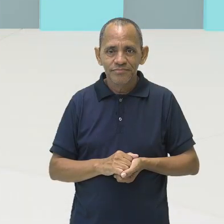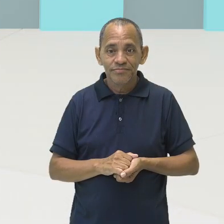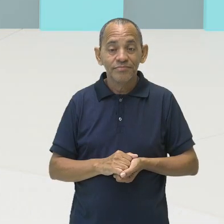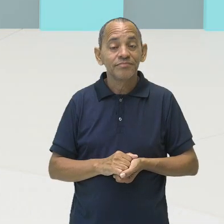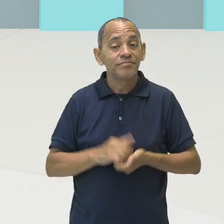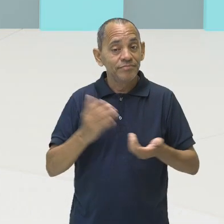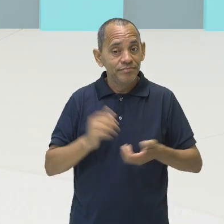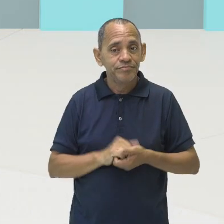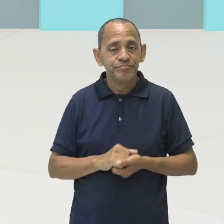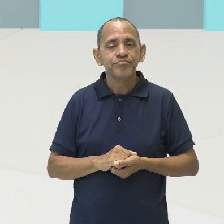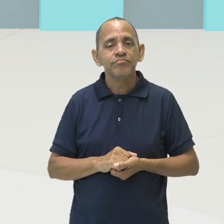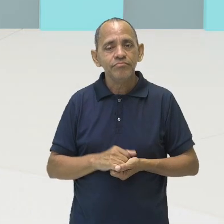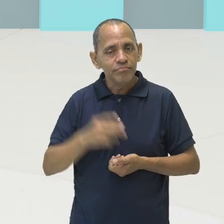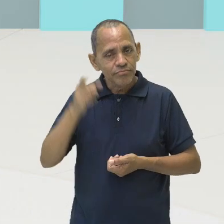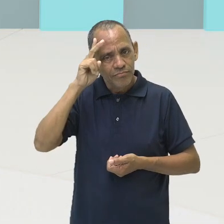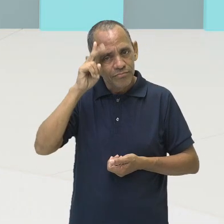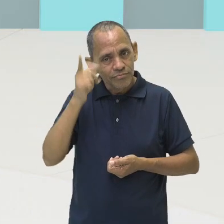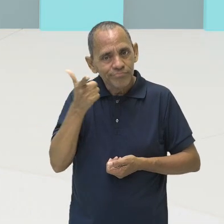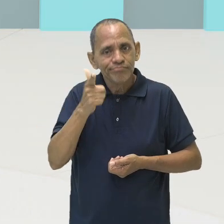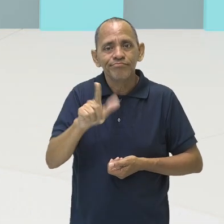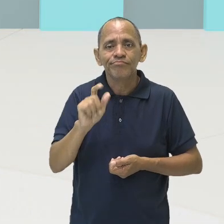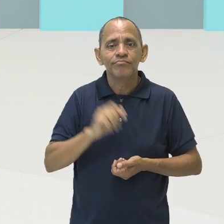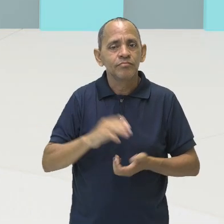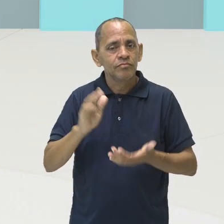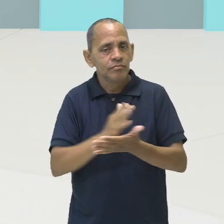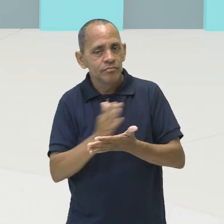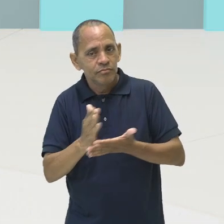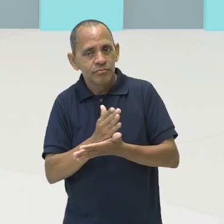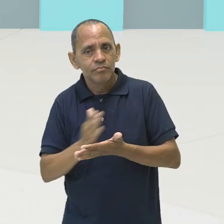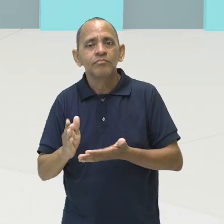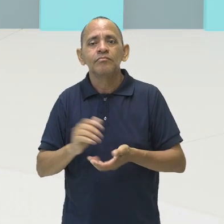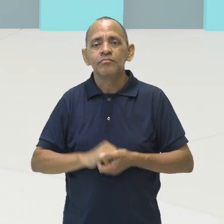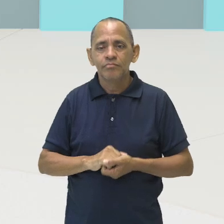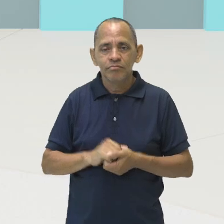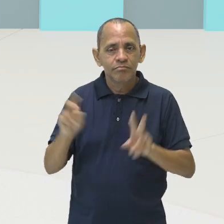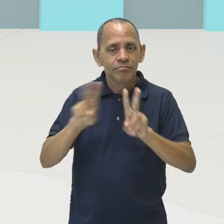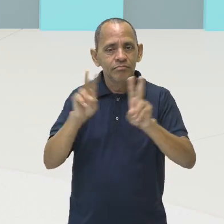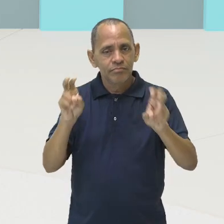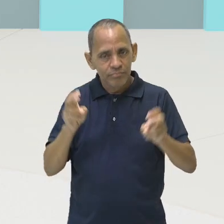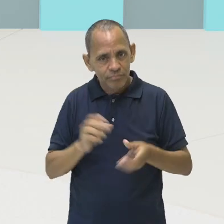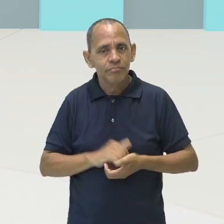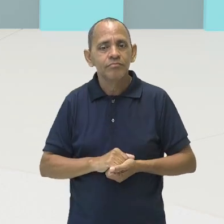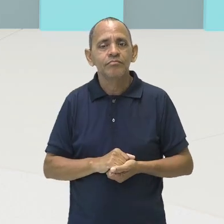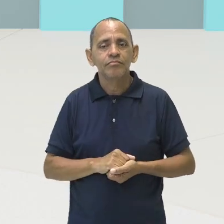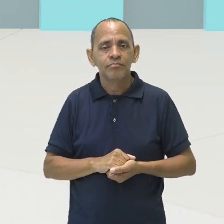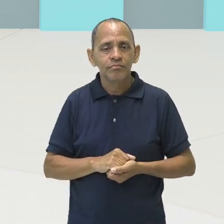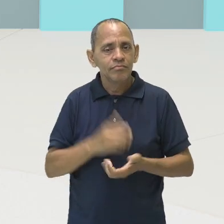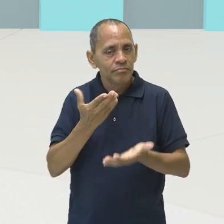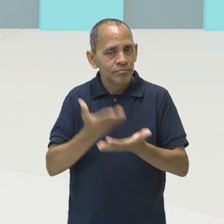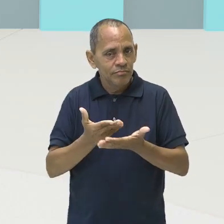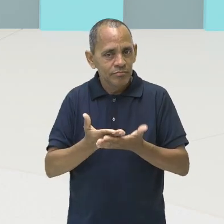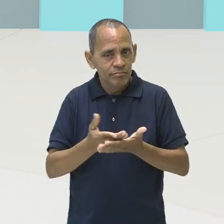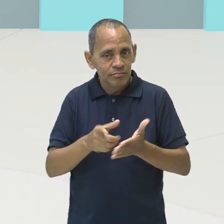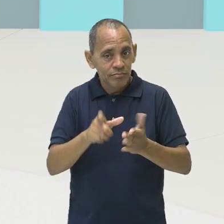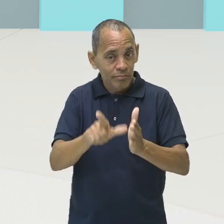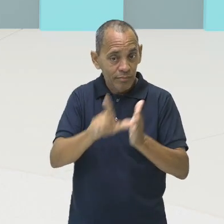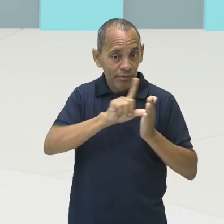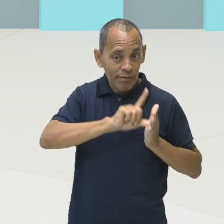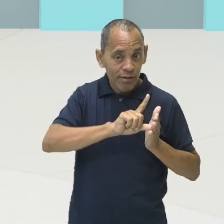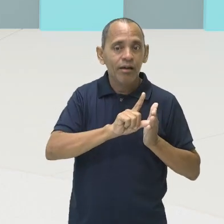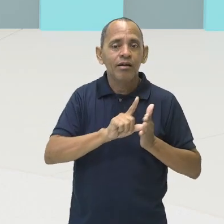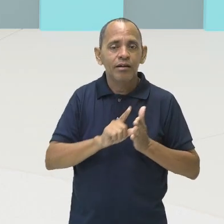Muito bem, nós vamos relembrar então alguns assuntos aí que nós trabalhamos na nossa